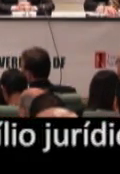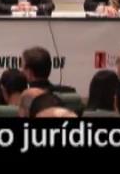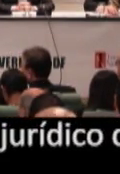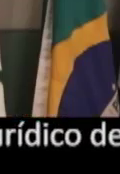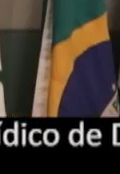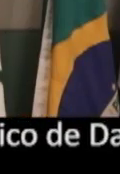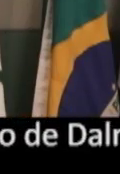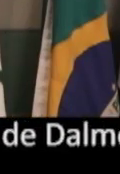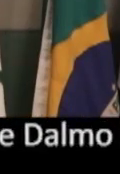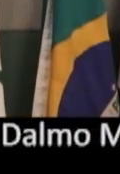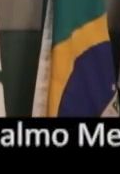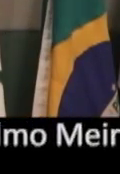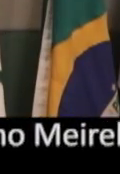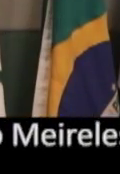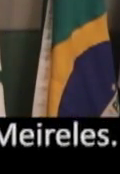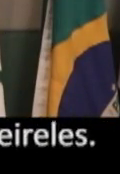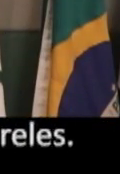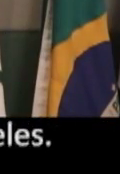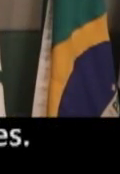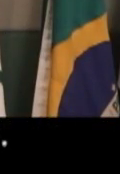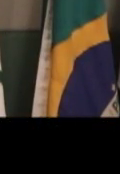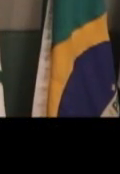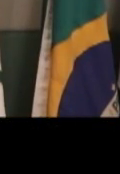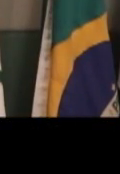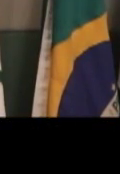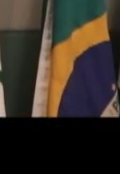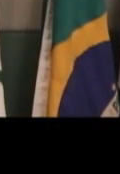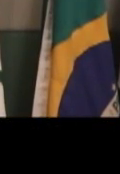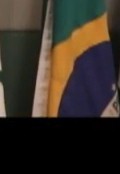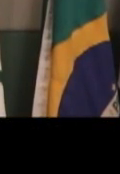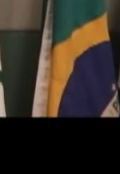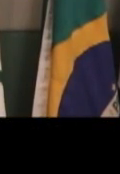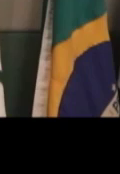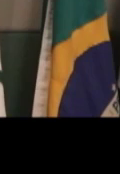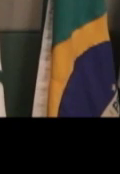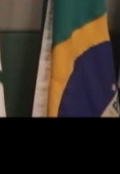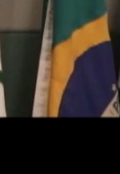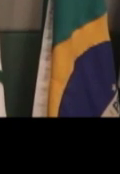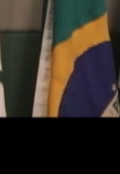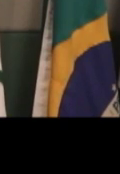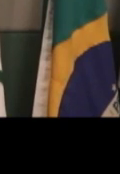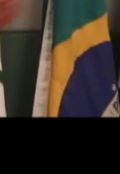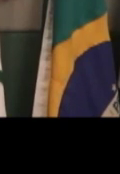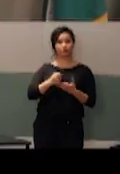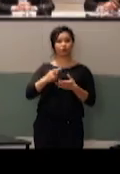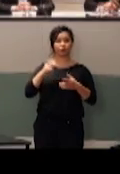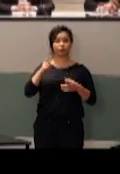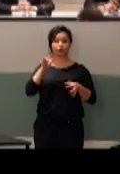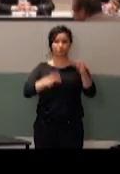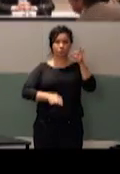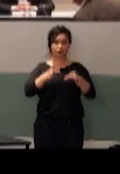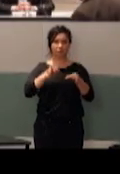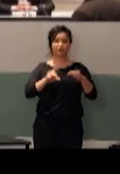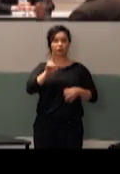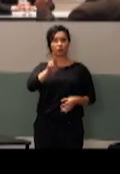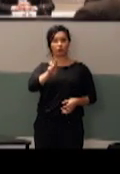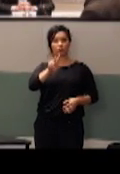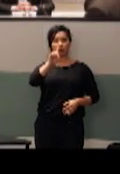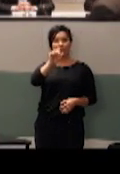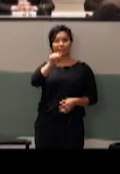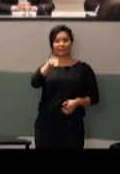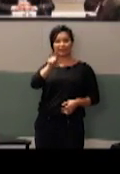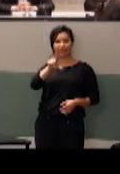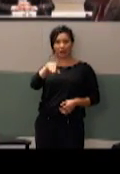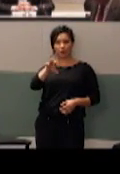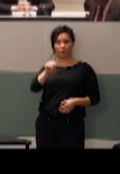daqui, obviamente. Conto ainda com o auxílio jurídico de Dalmo Meirelles. Por favor, doutor Dalmo.